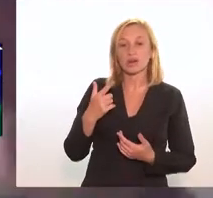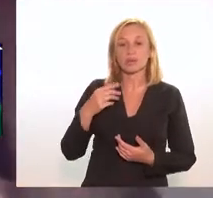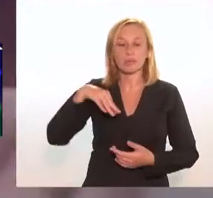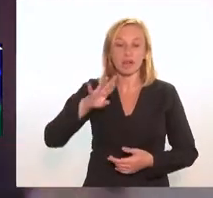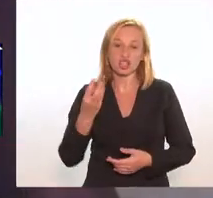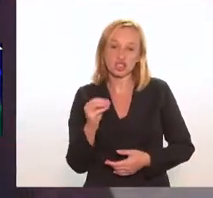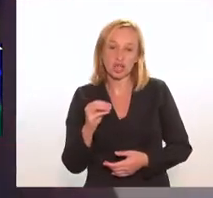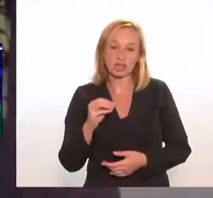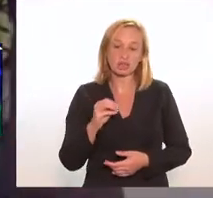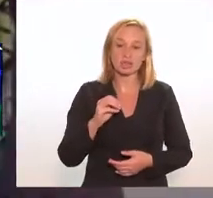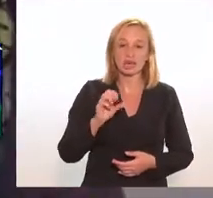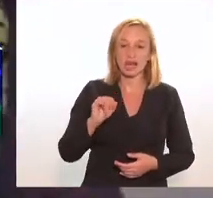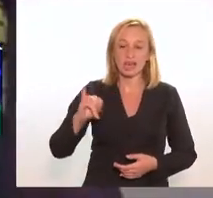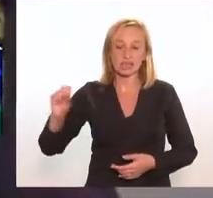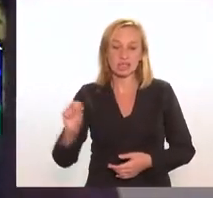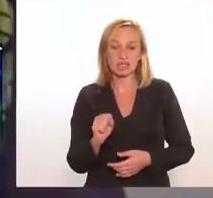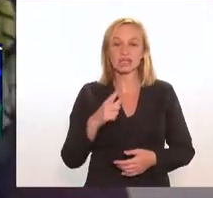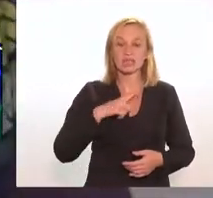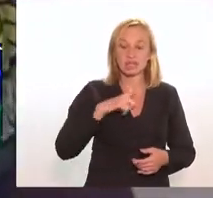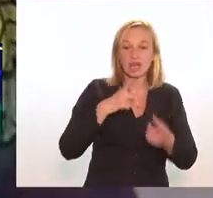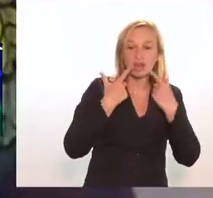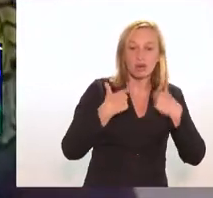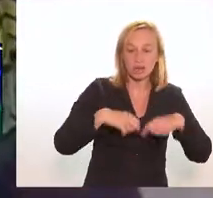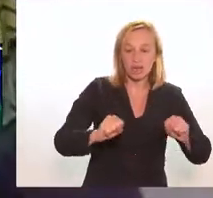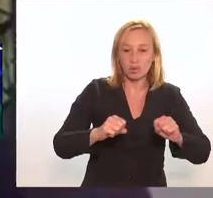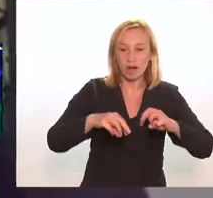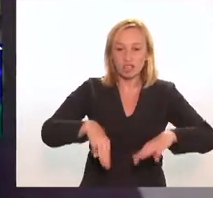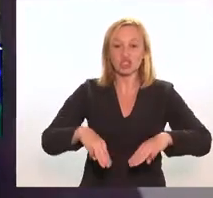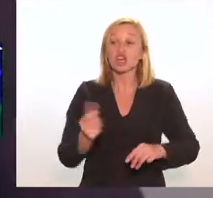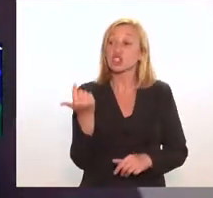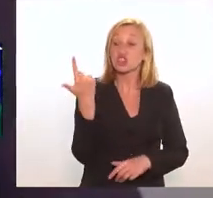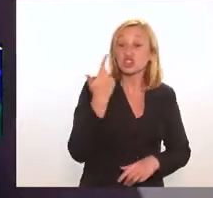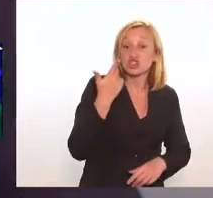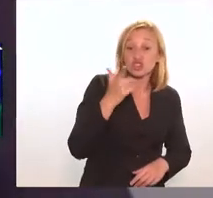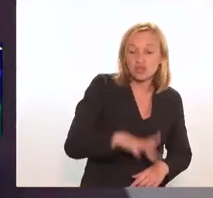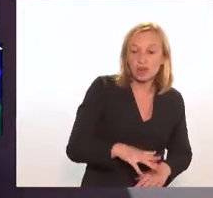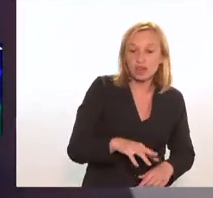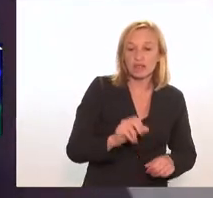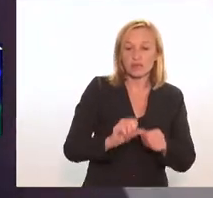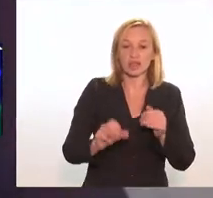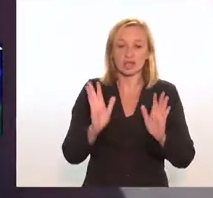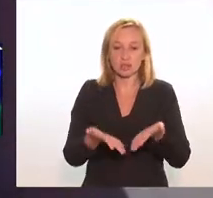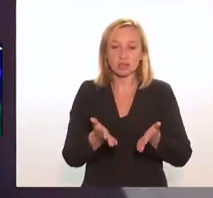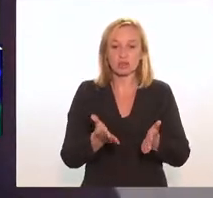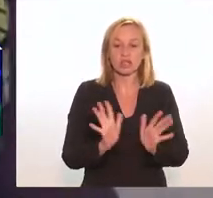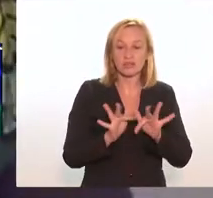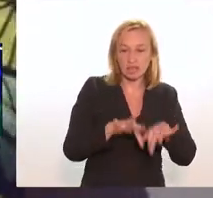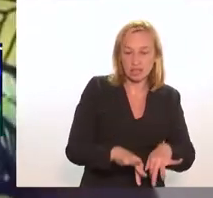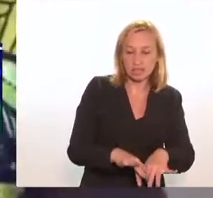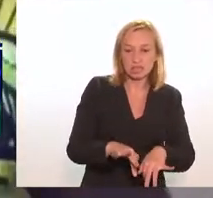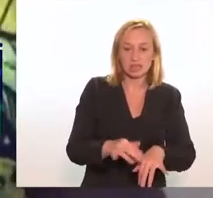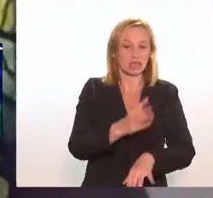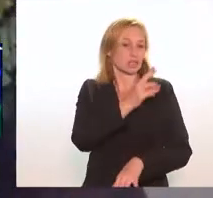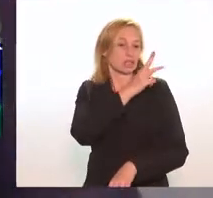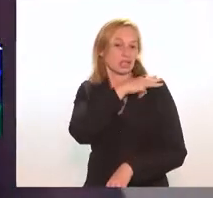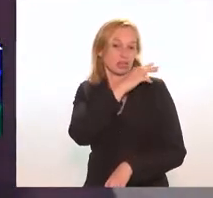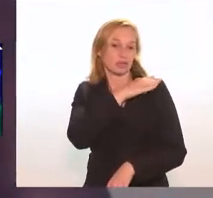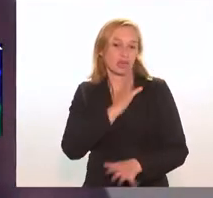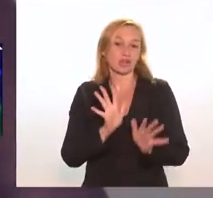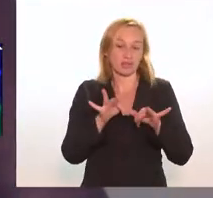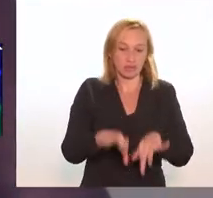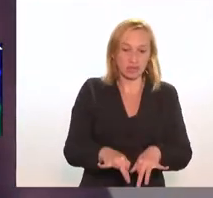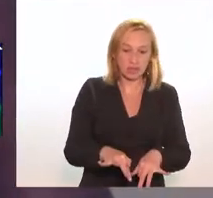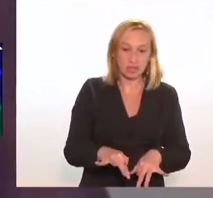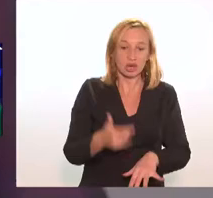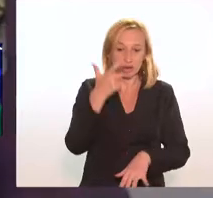linguagem completamente diferente do que a gente faz hoje. Quando eu estava acabando o meu ensino médio, que eu sou jovem, mas já não